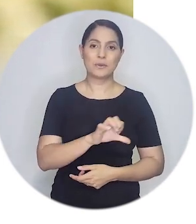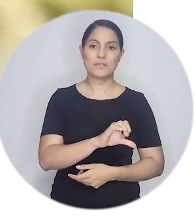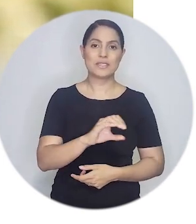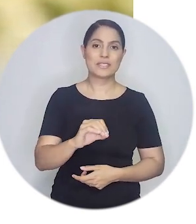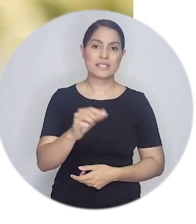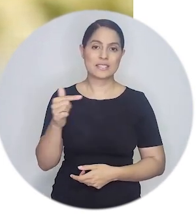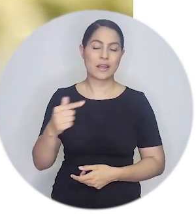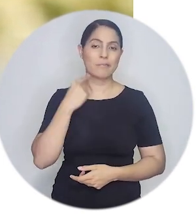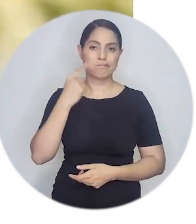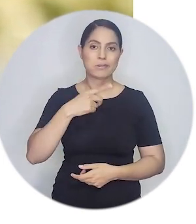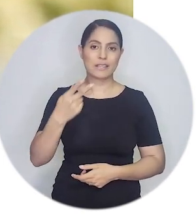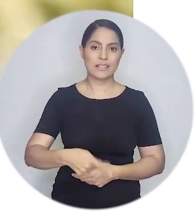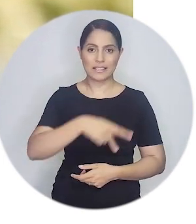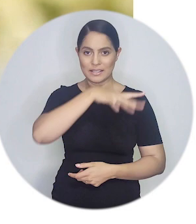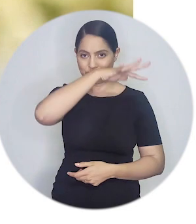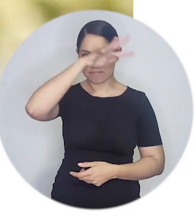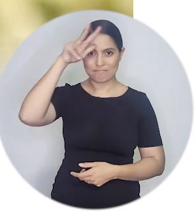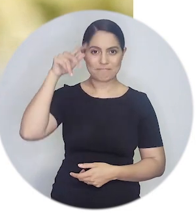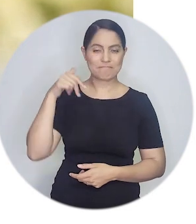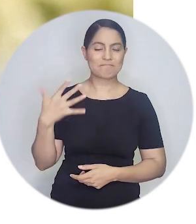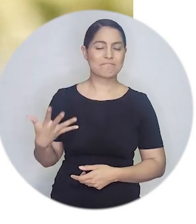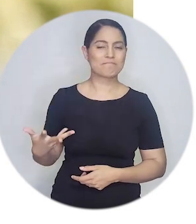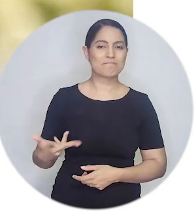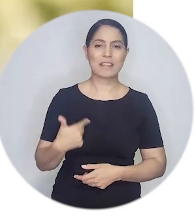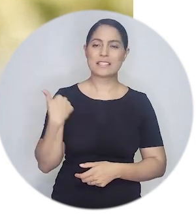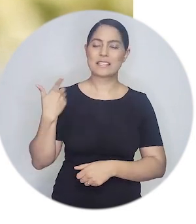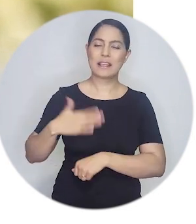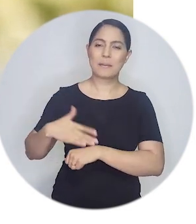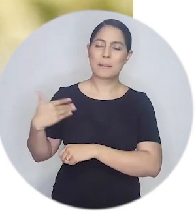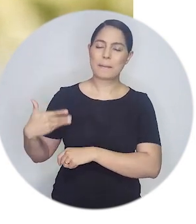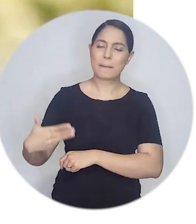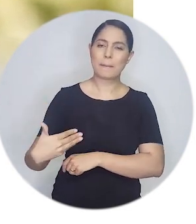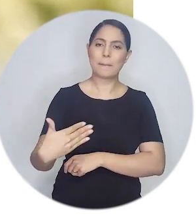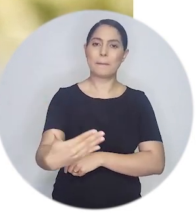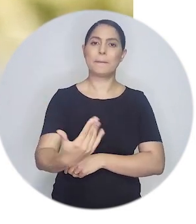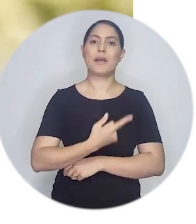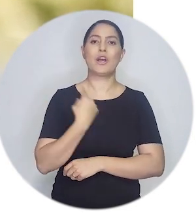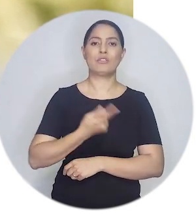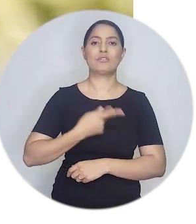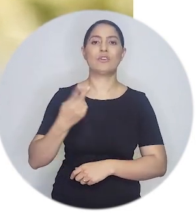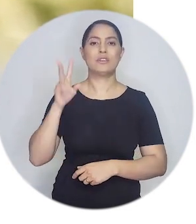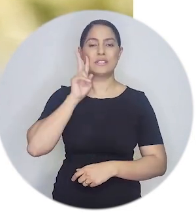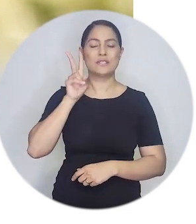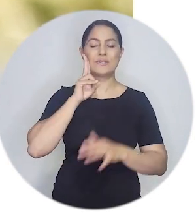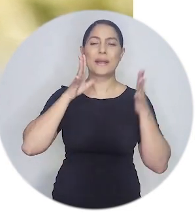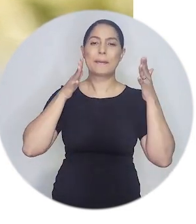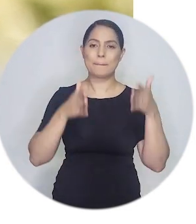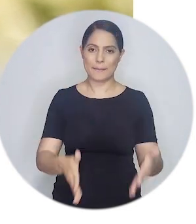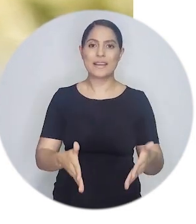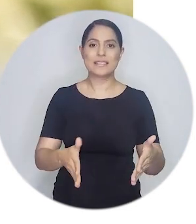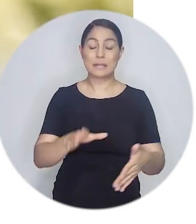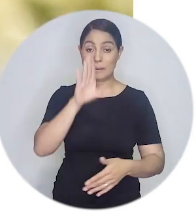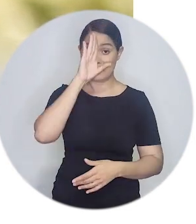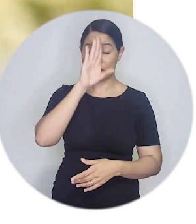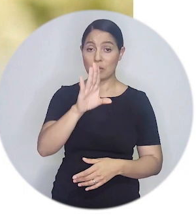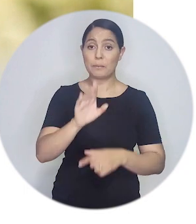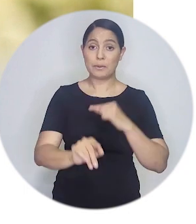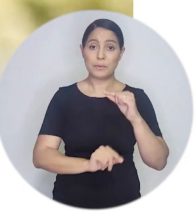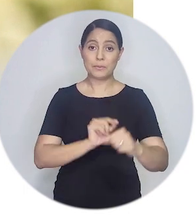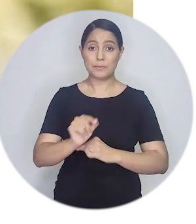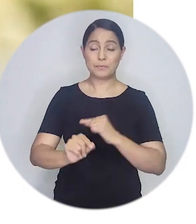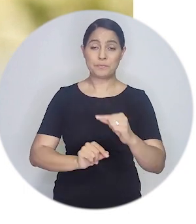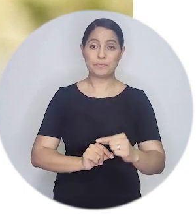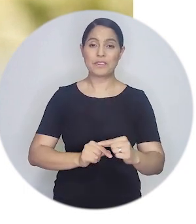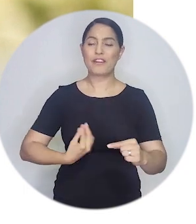histórias de 32.907 advogados e advogadas, que ao longo de todo esse tempo estão não apenas fazendo parte